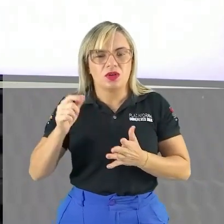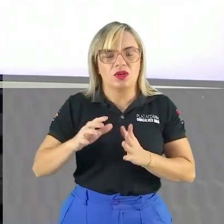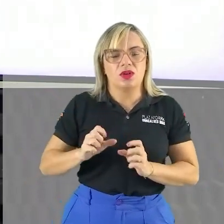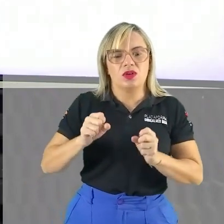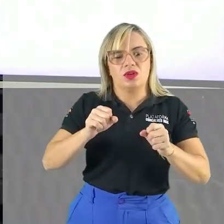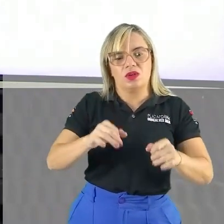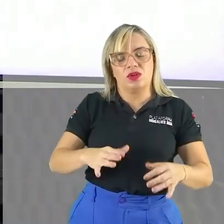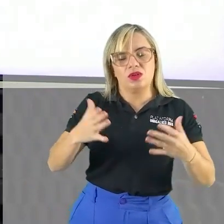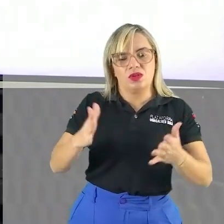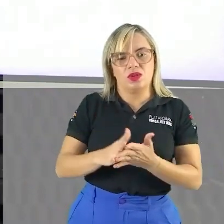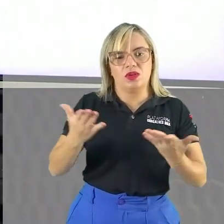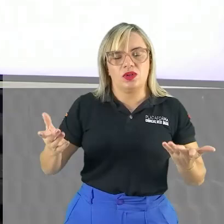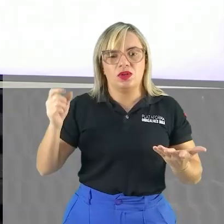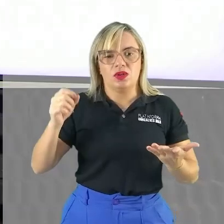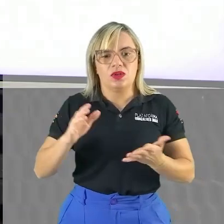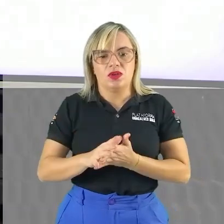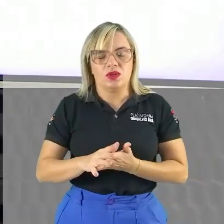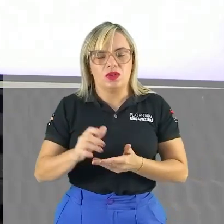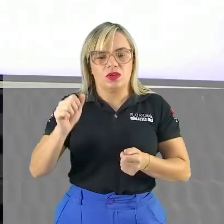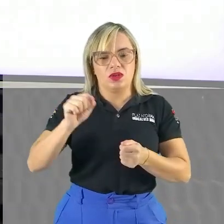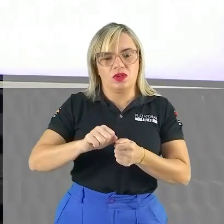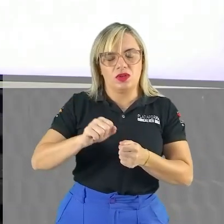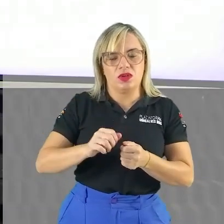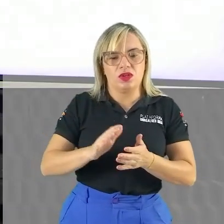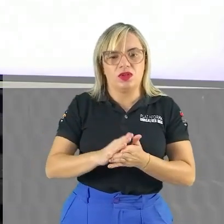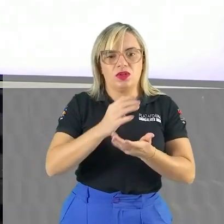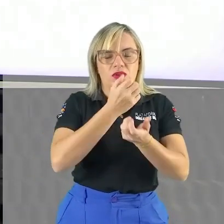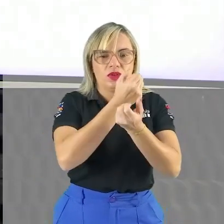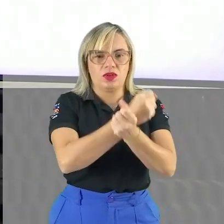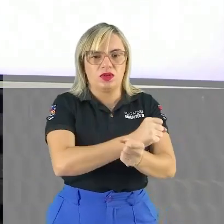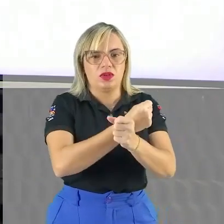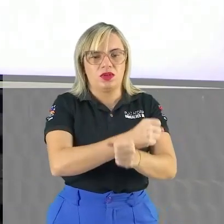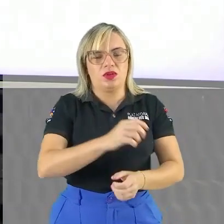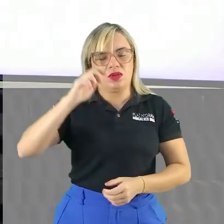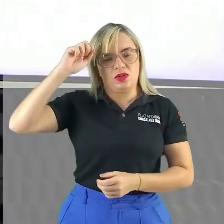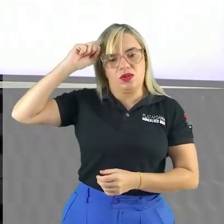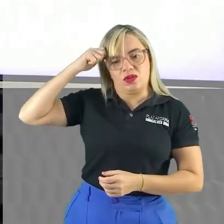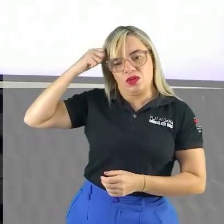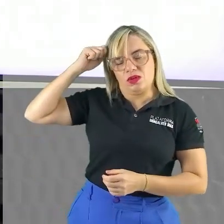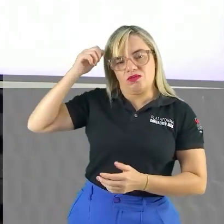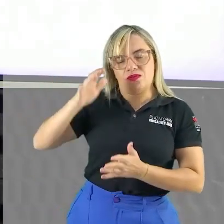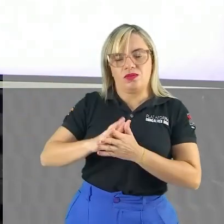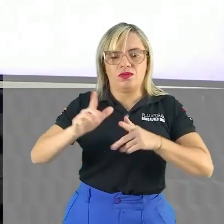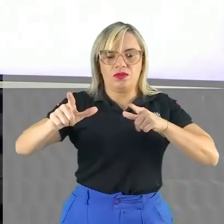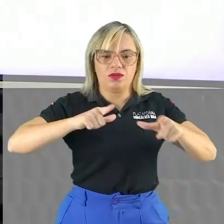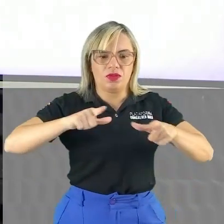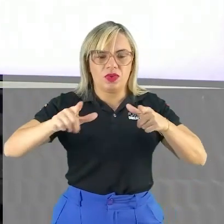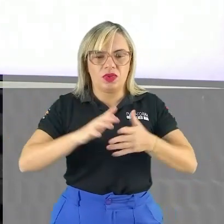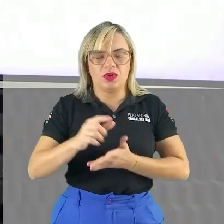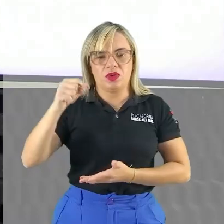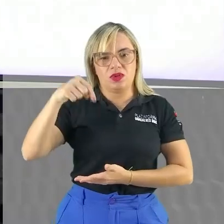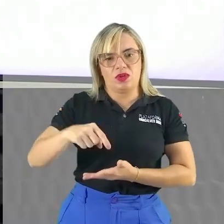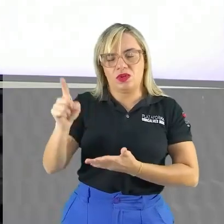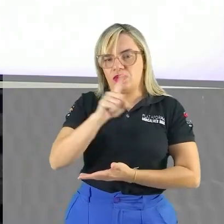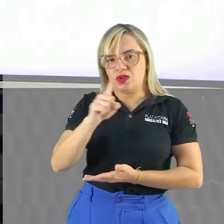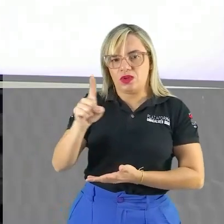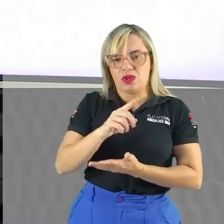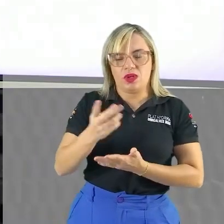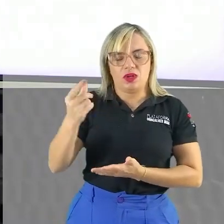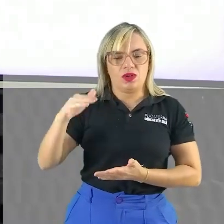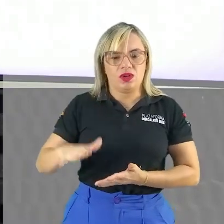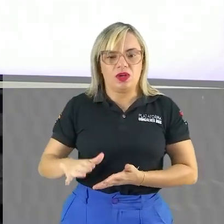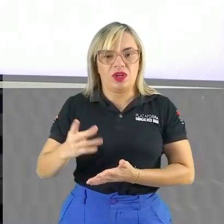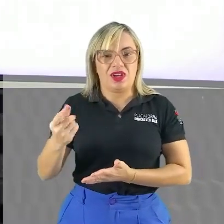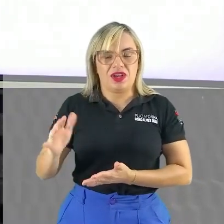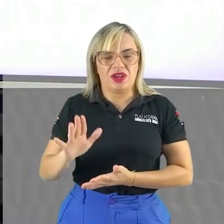colonos, que, claro, gente, trazer um escravizado negro, africano, para trabalho aqui não era barato, era muito caro.